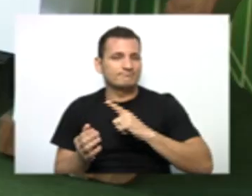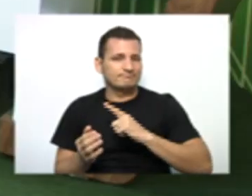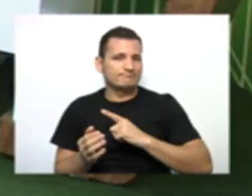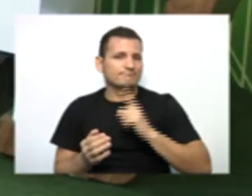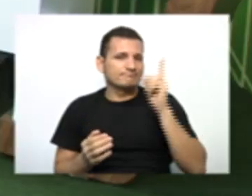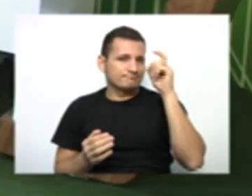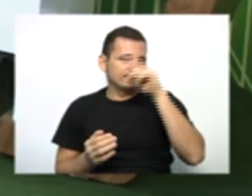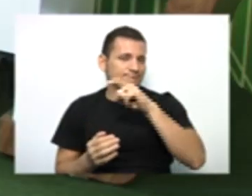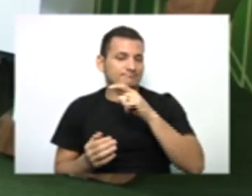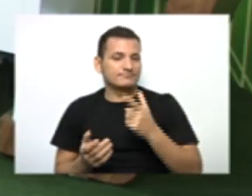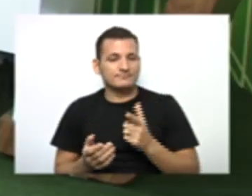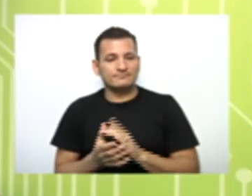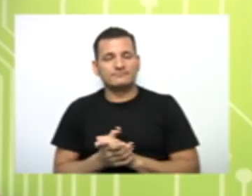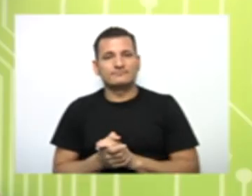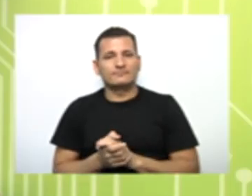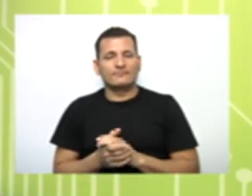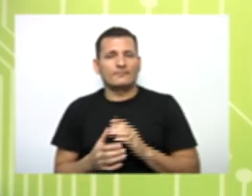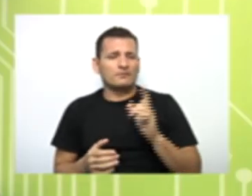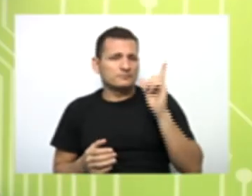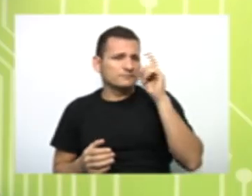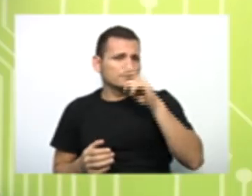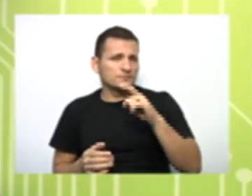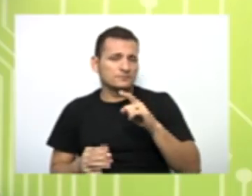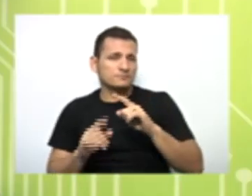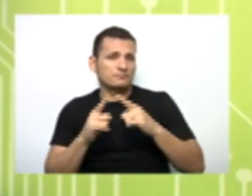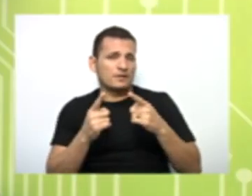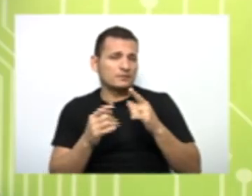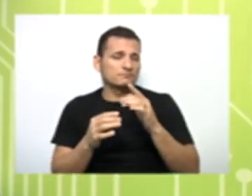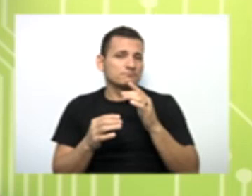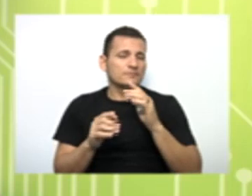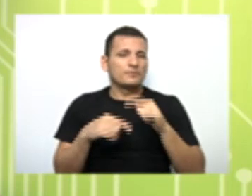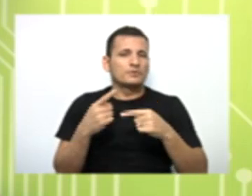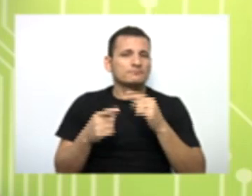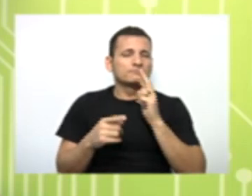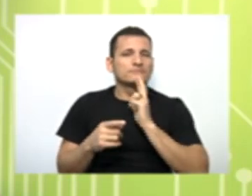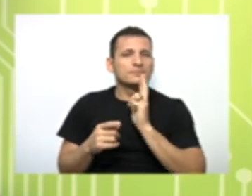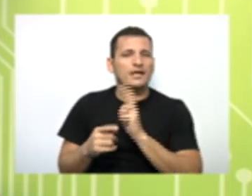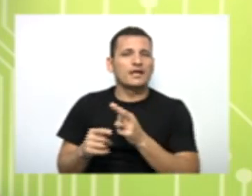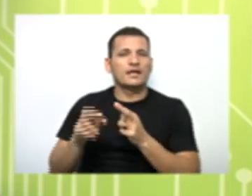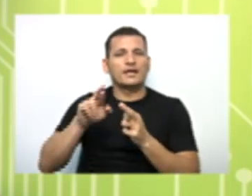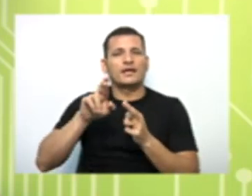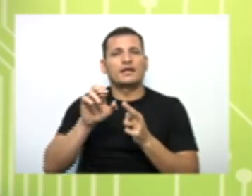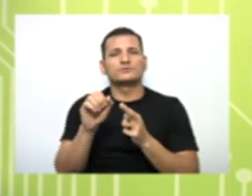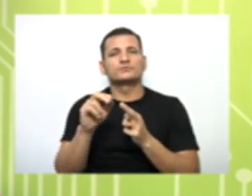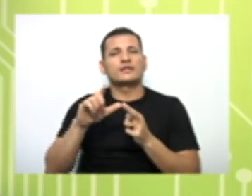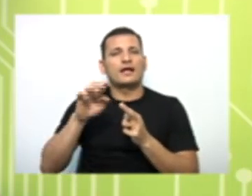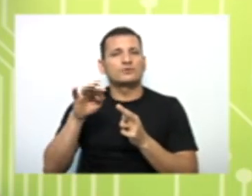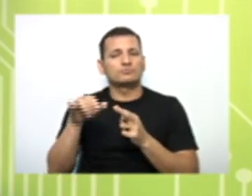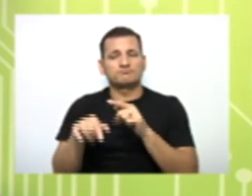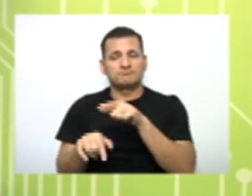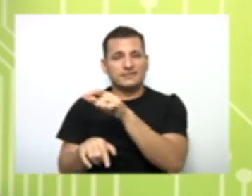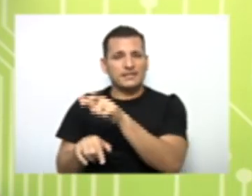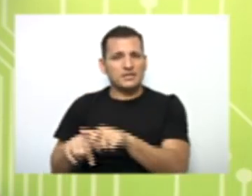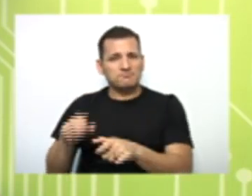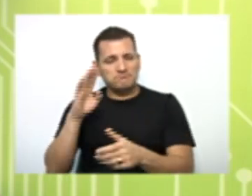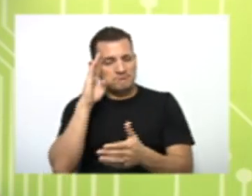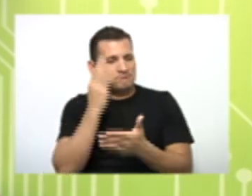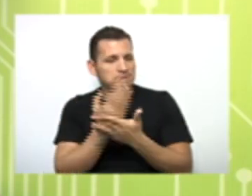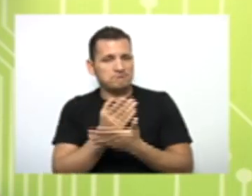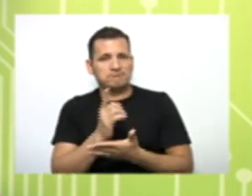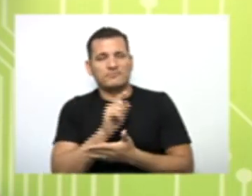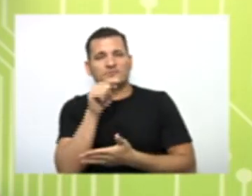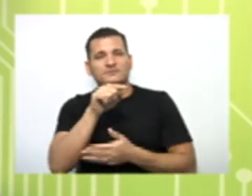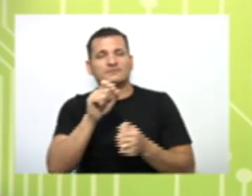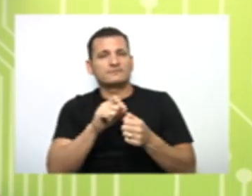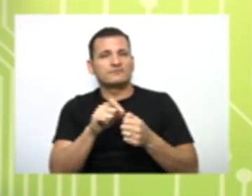É difícil, gente, mas quando sai o resultado, o seu cliente não acredita que foi você que fez. Quando ele vê a coisa